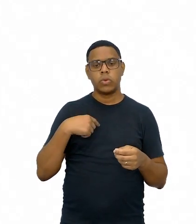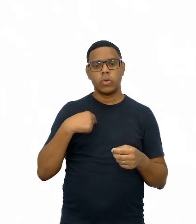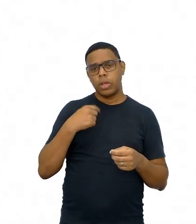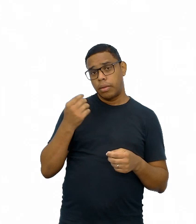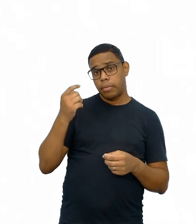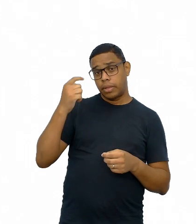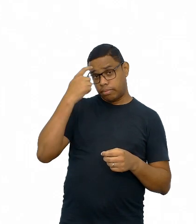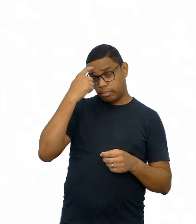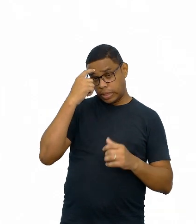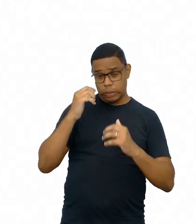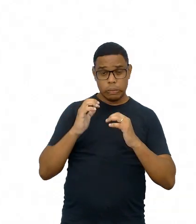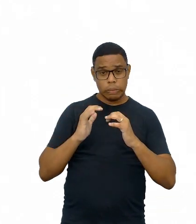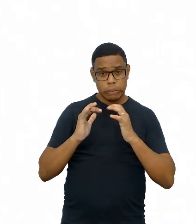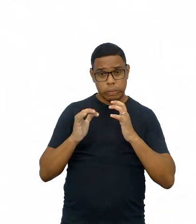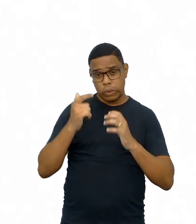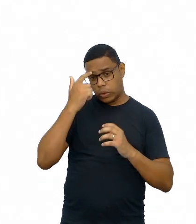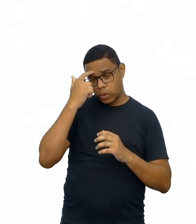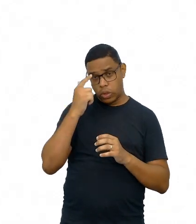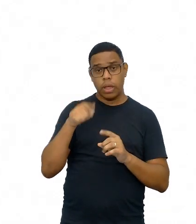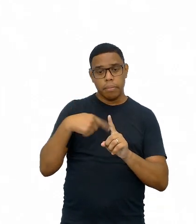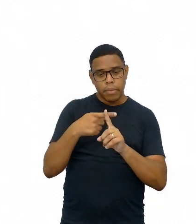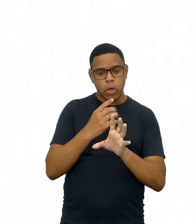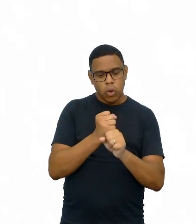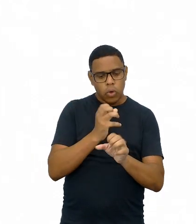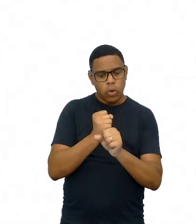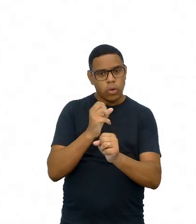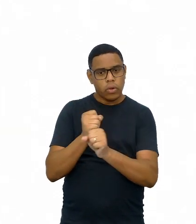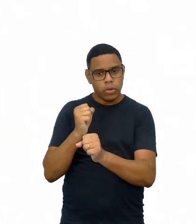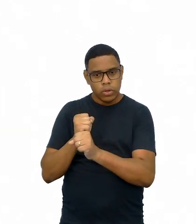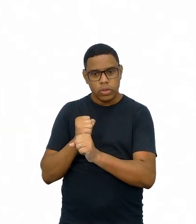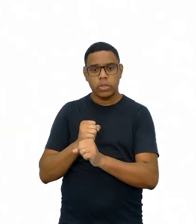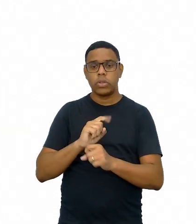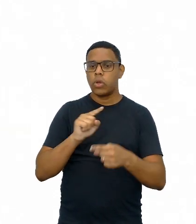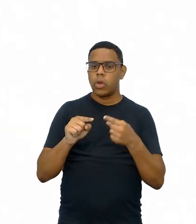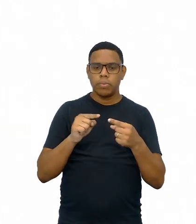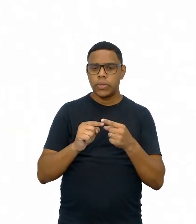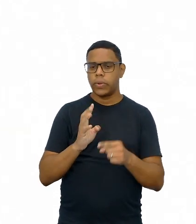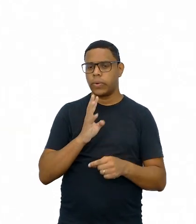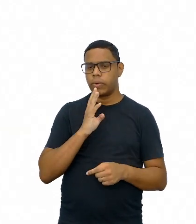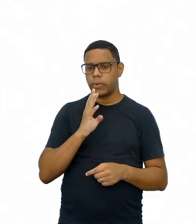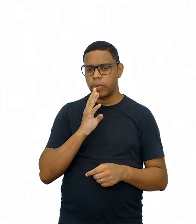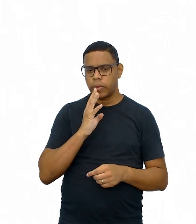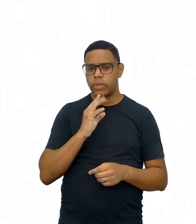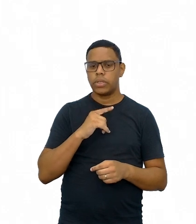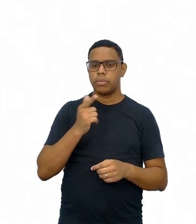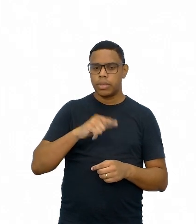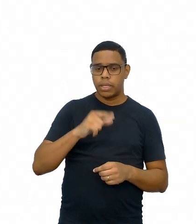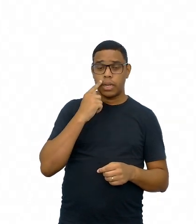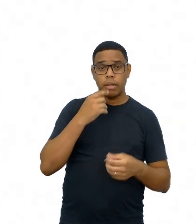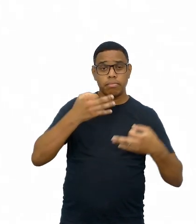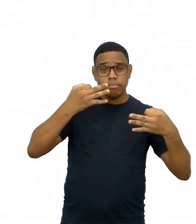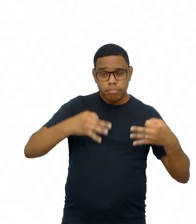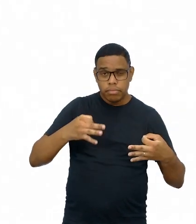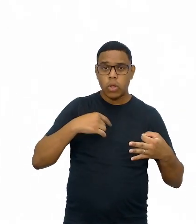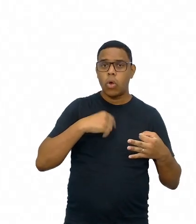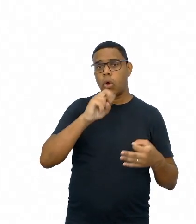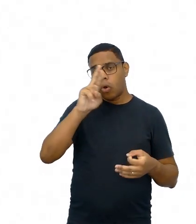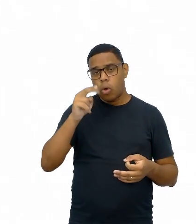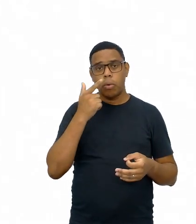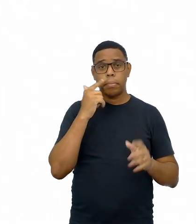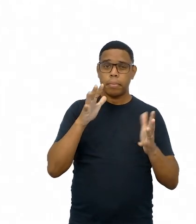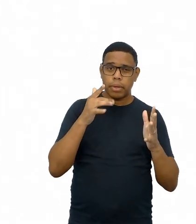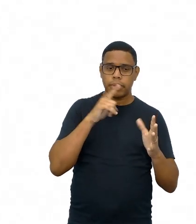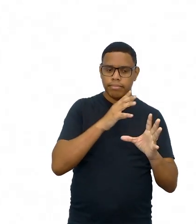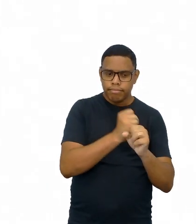processo cognitivo é contar, e o objeto de conhecimento é a contagem de maneira exata